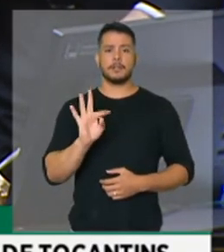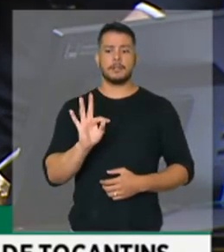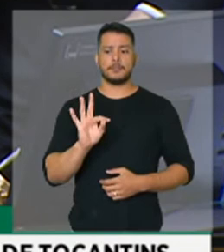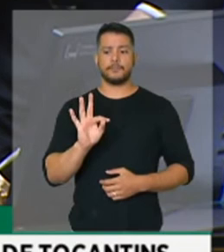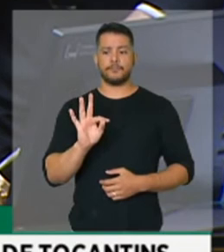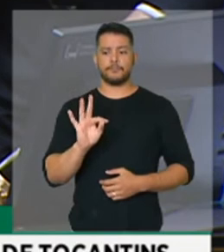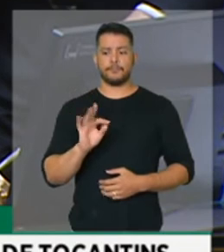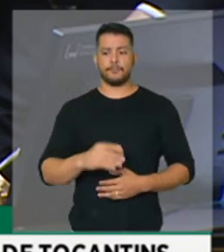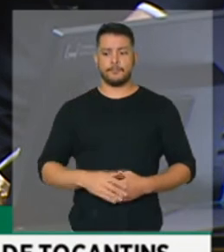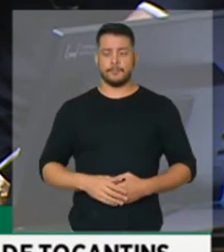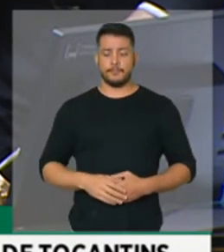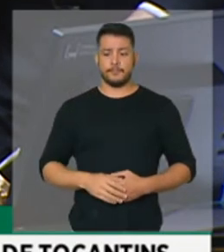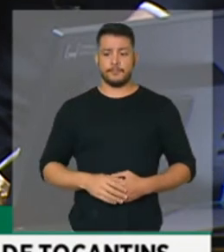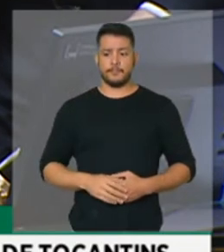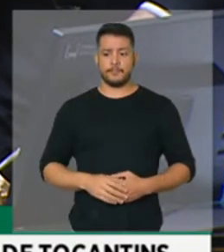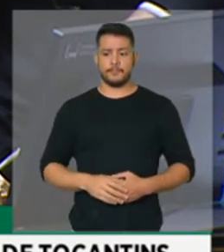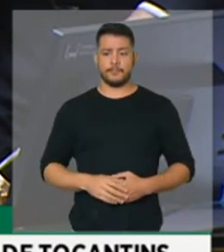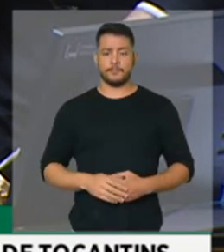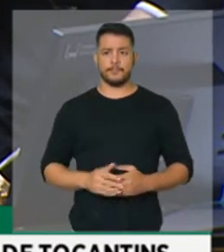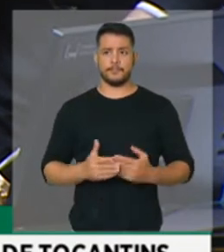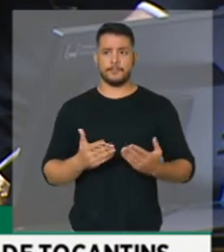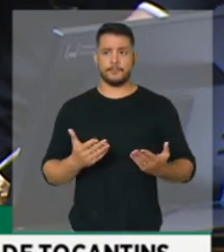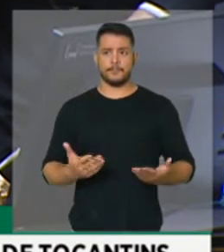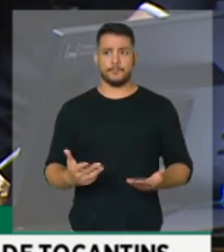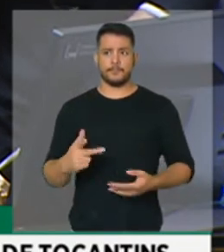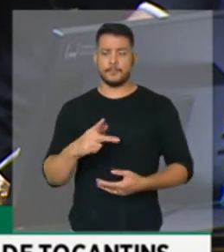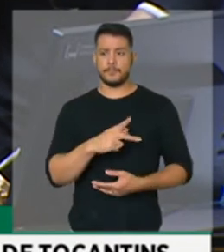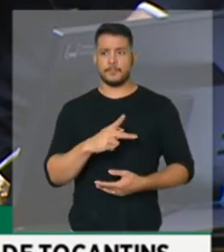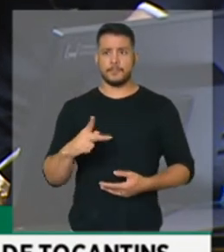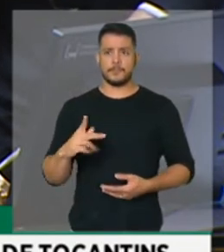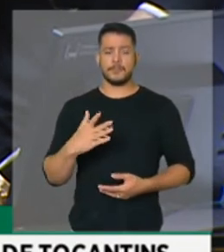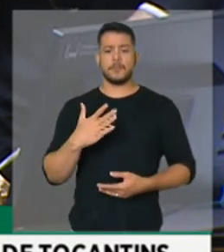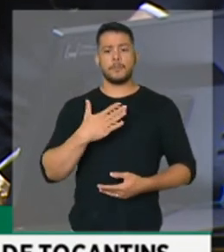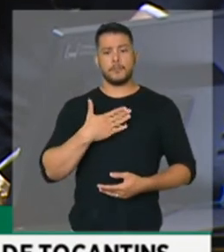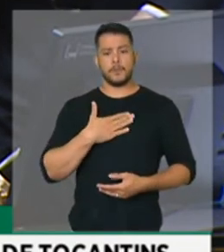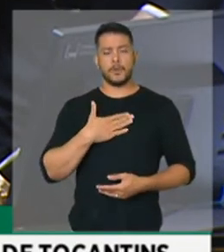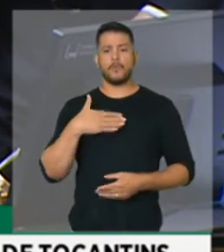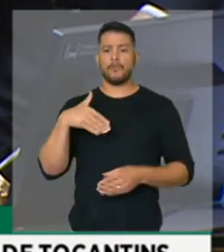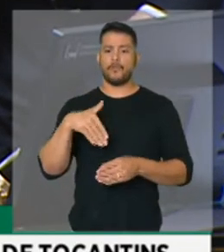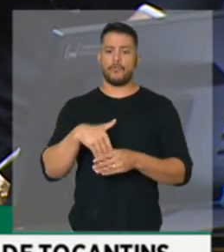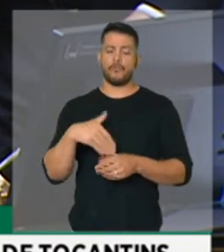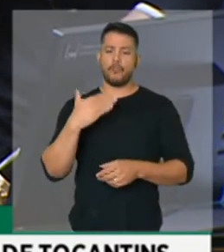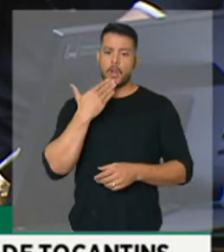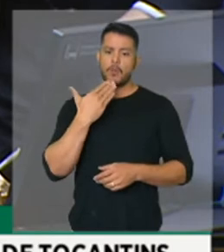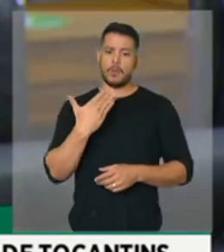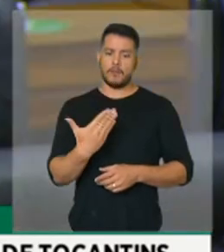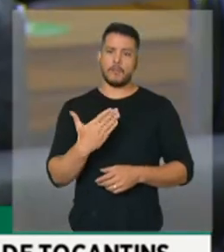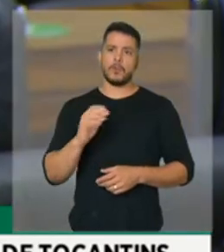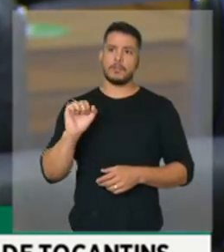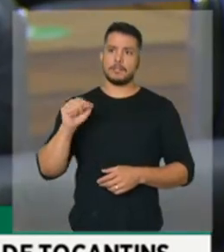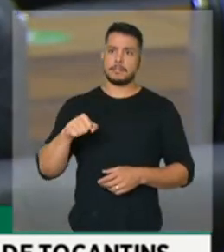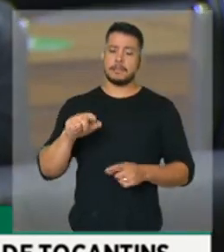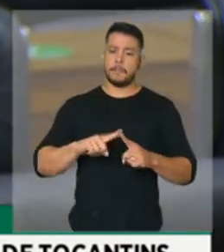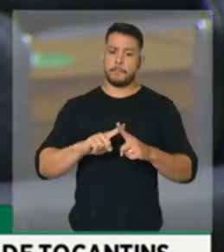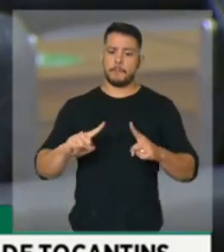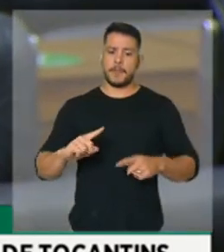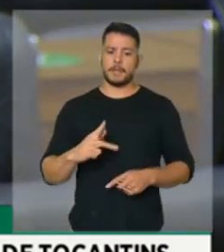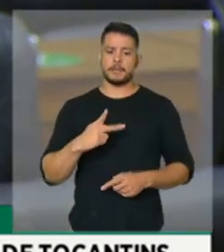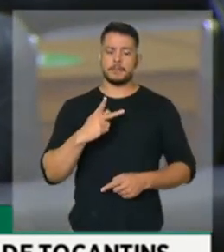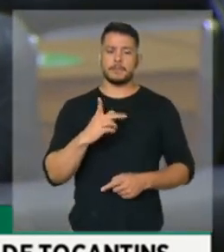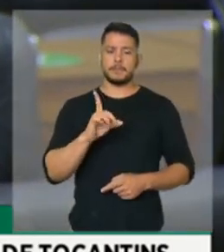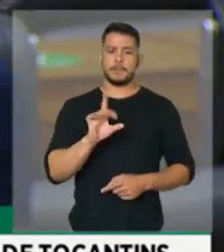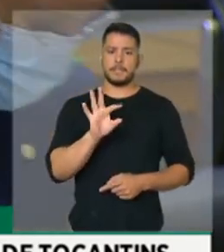Senhor presidente, quero registrar que o meu voto será favorável, mas a orientação do PDT é liberar a